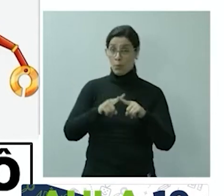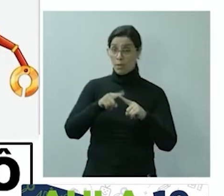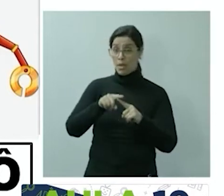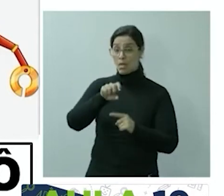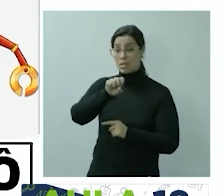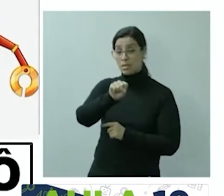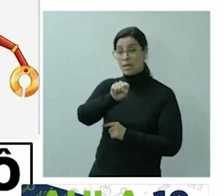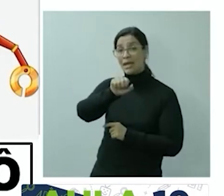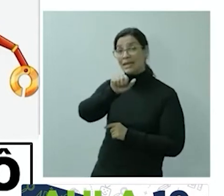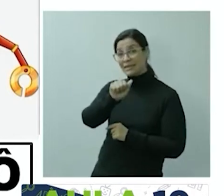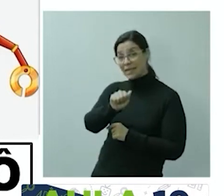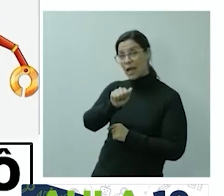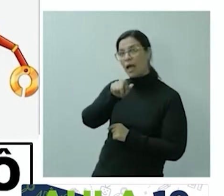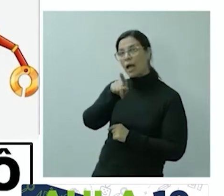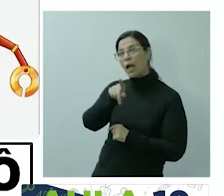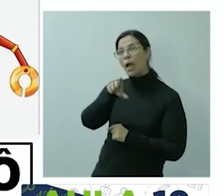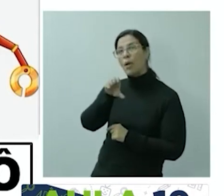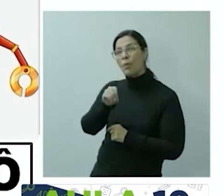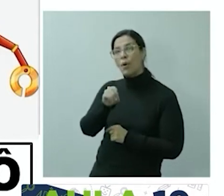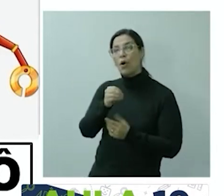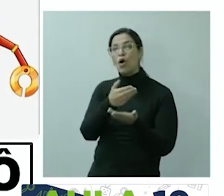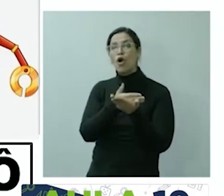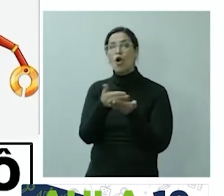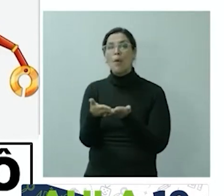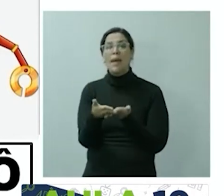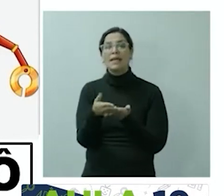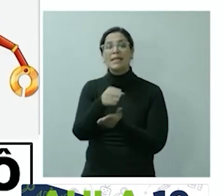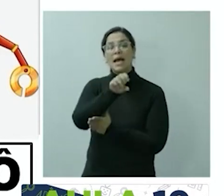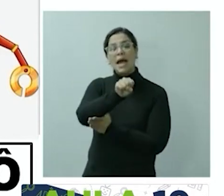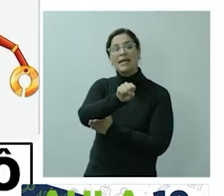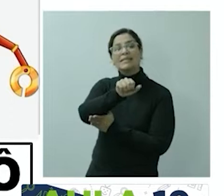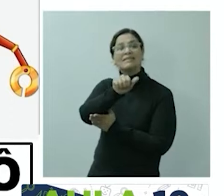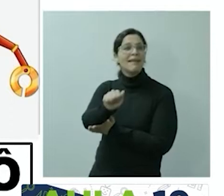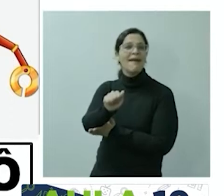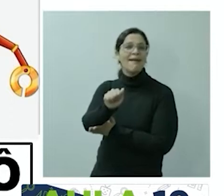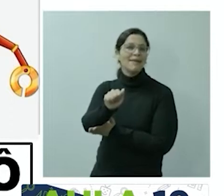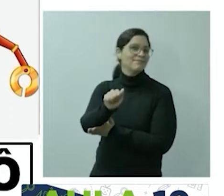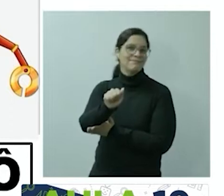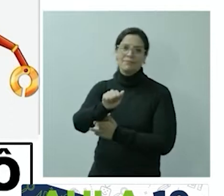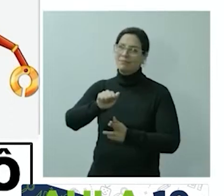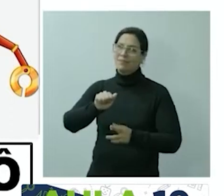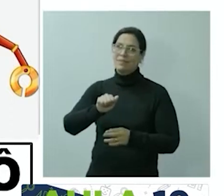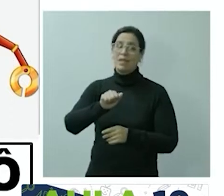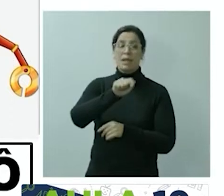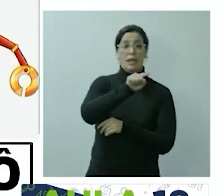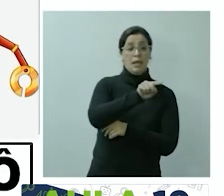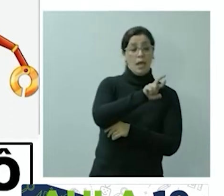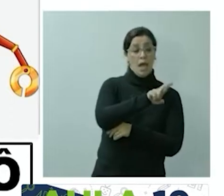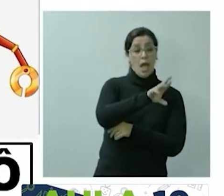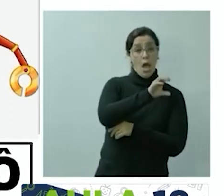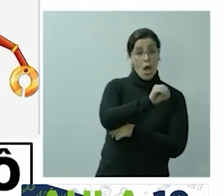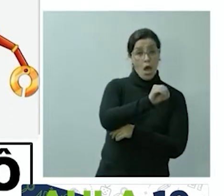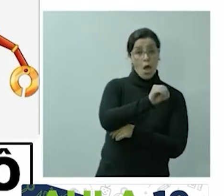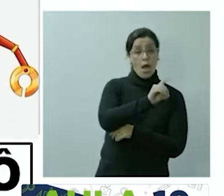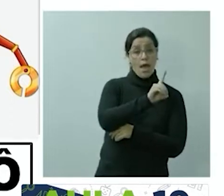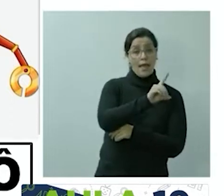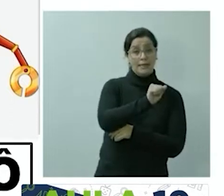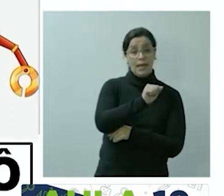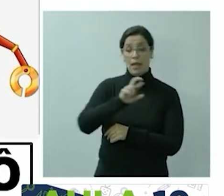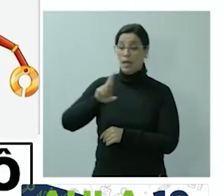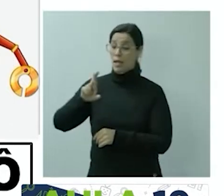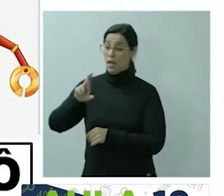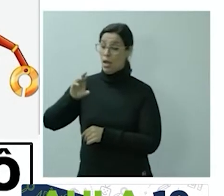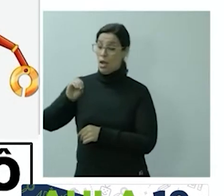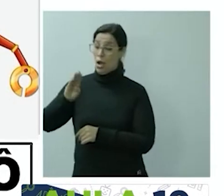o sapo tem a sílaba inicial sa. E a roda e